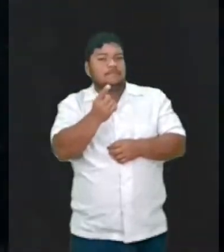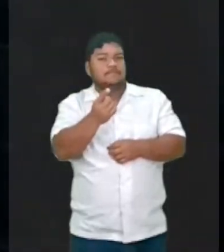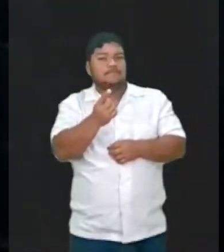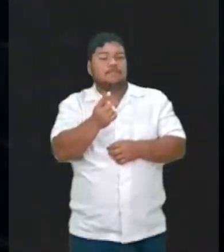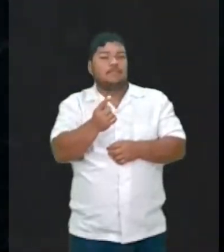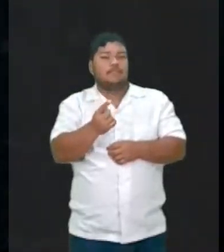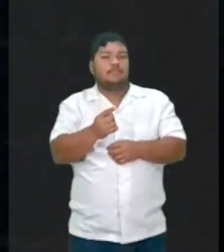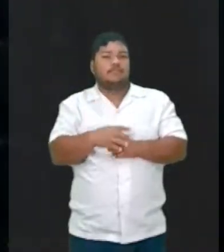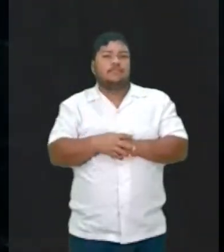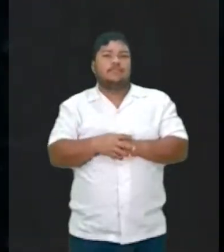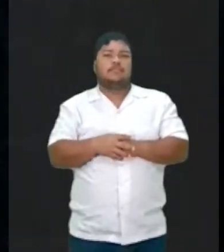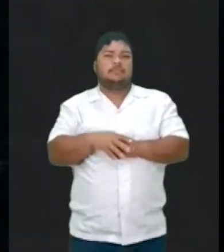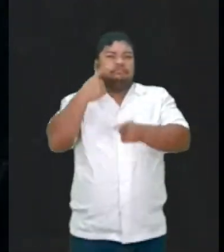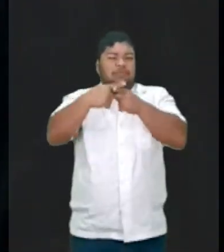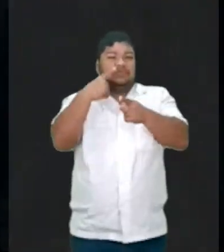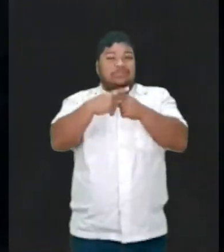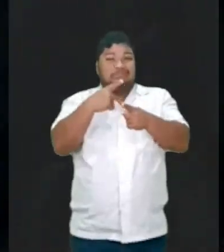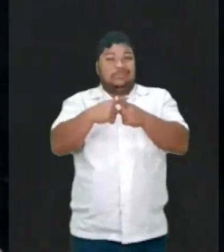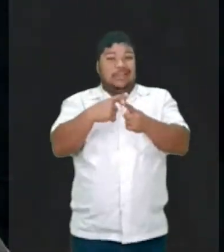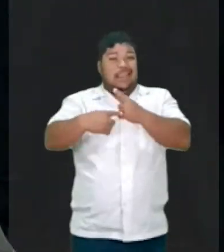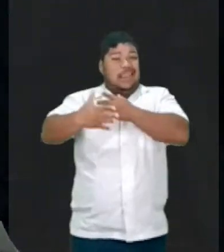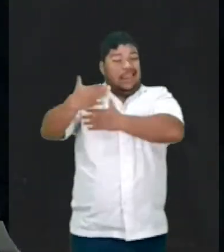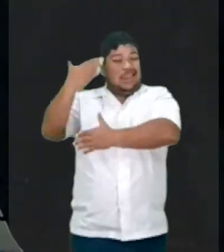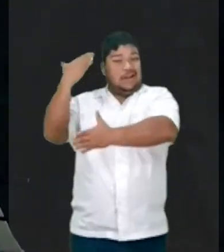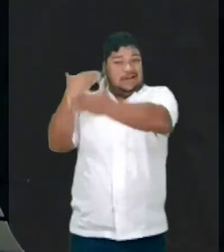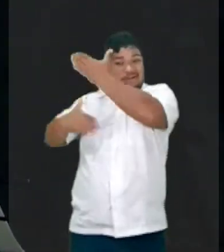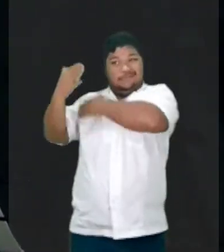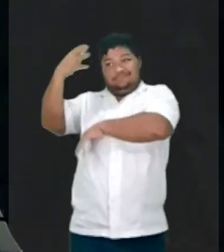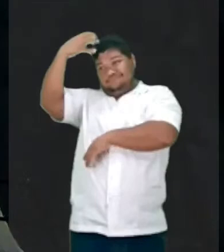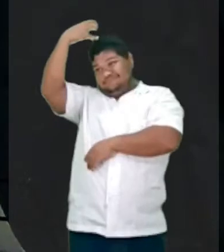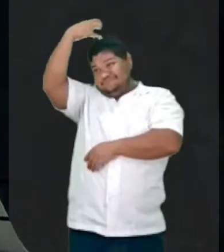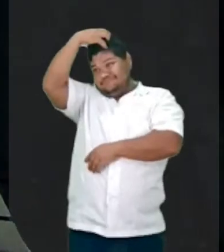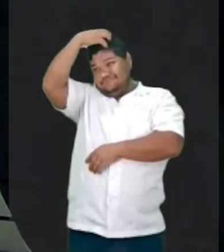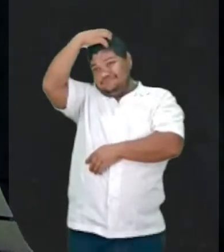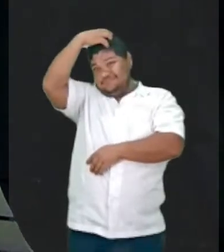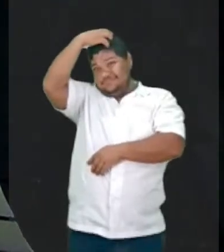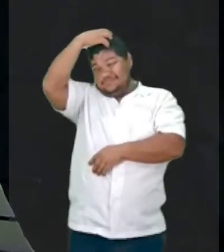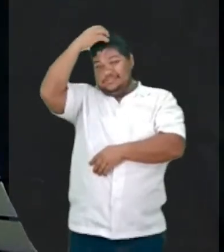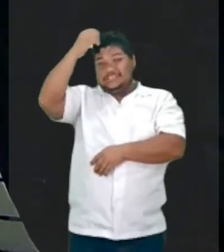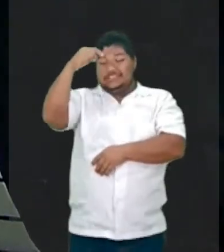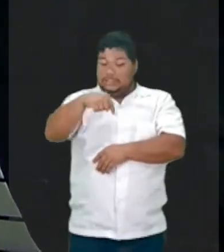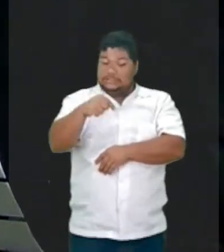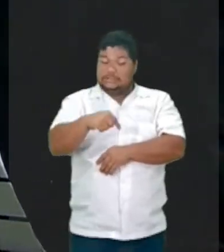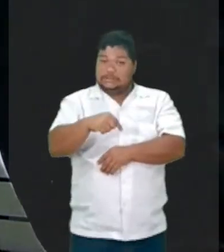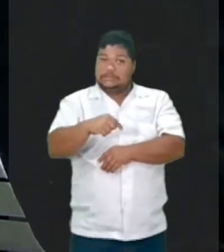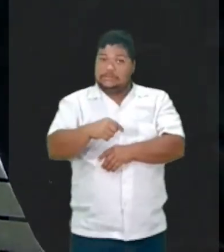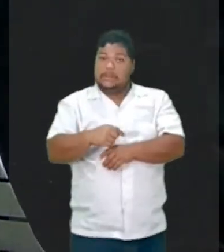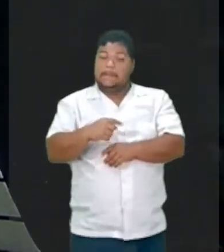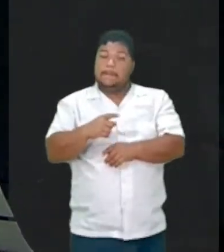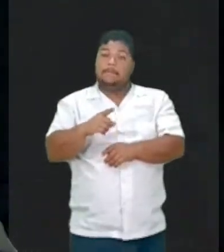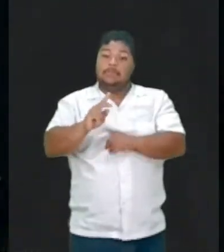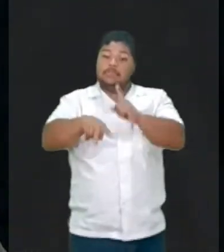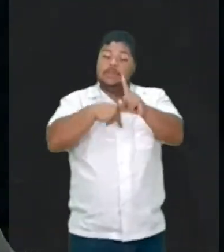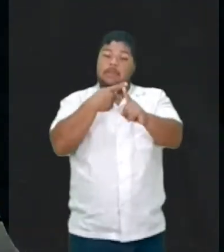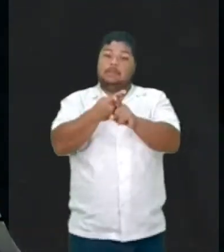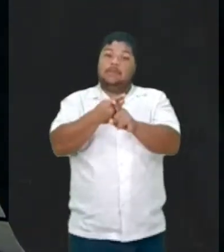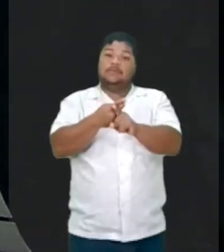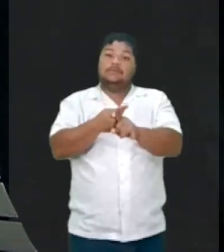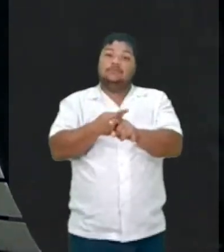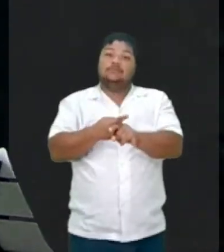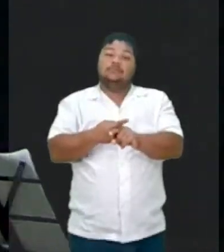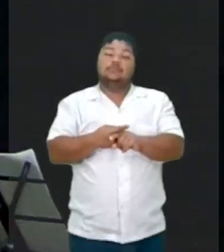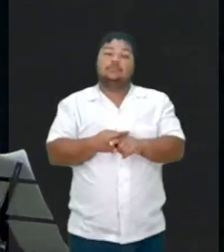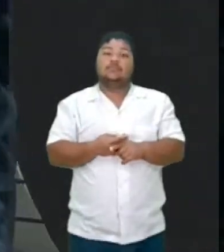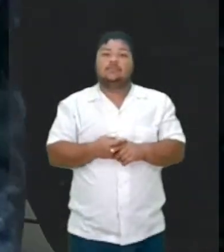não é? Porque lá em Reis, e também aqui em Isaías, cita que depois disso, uma